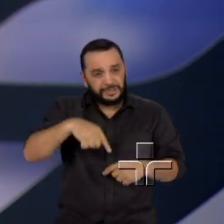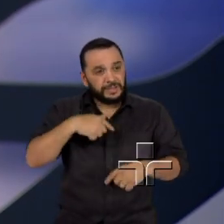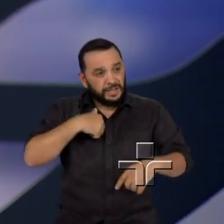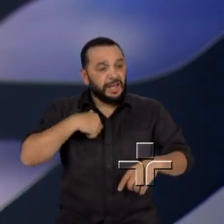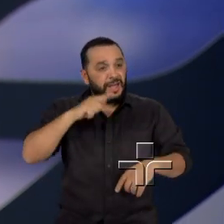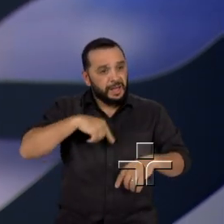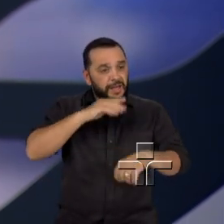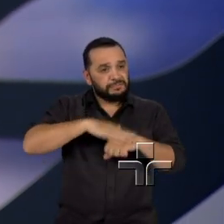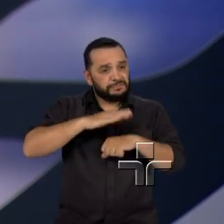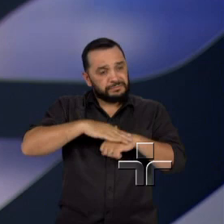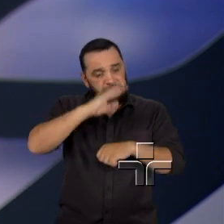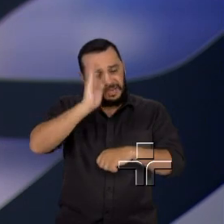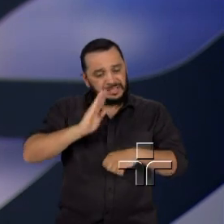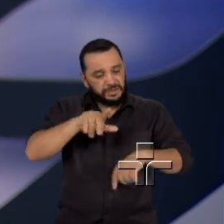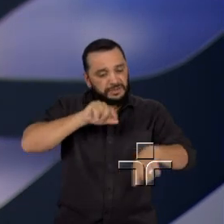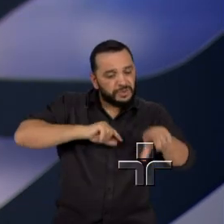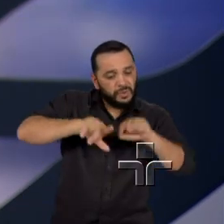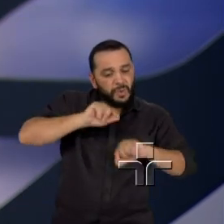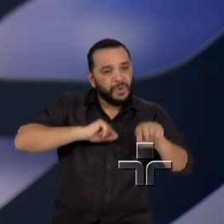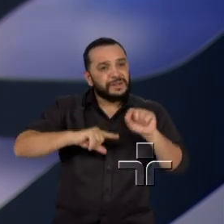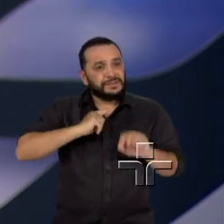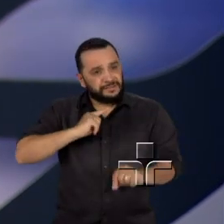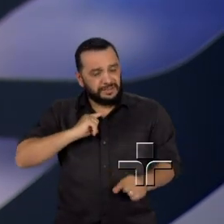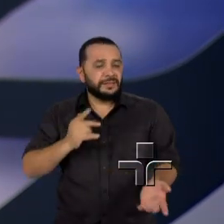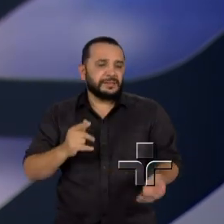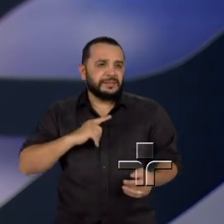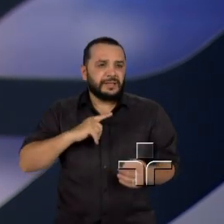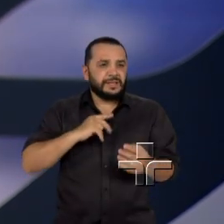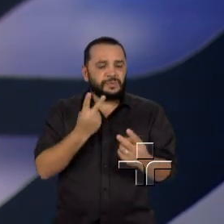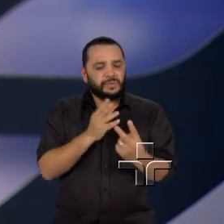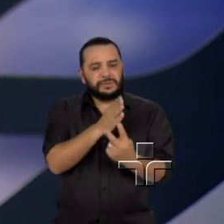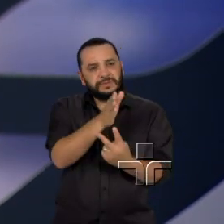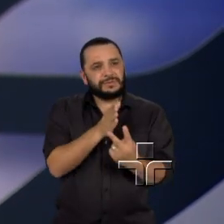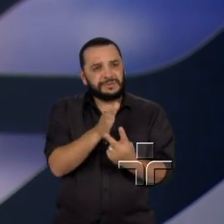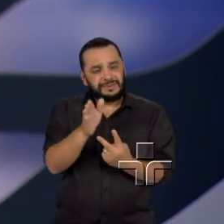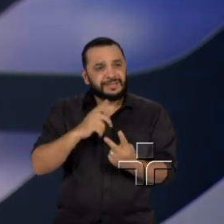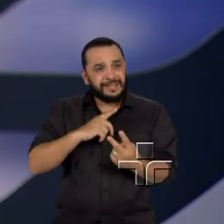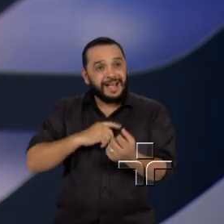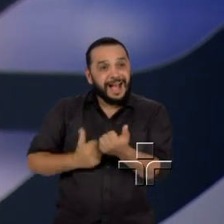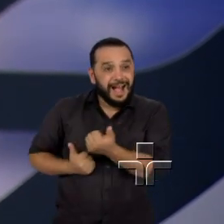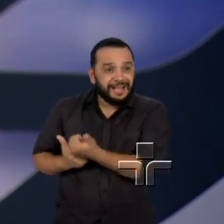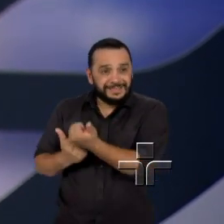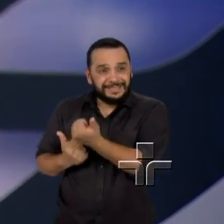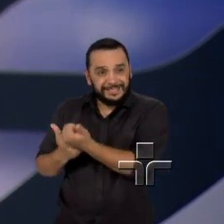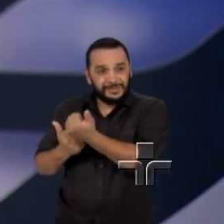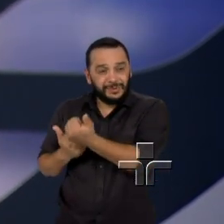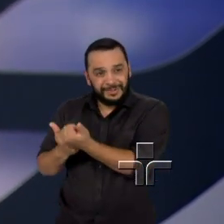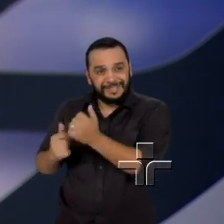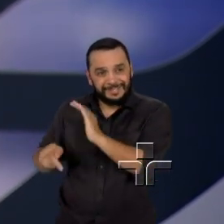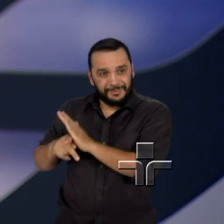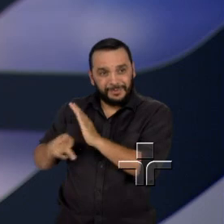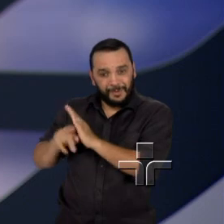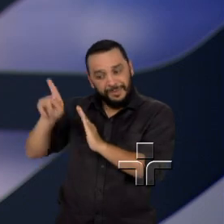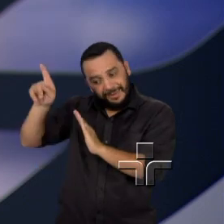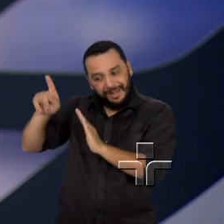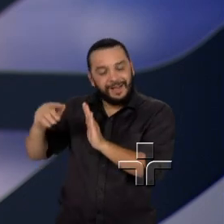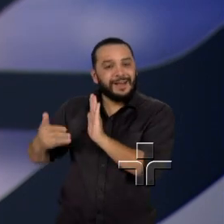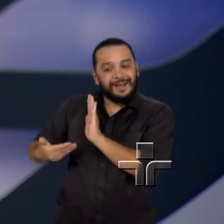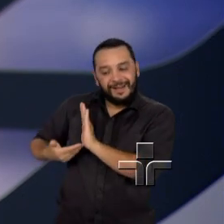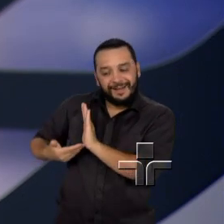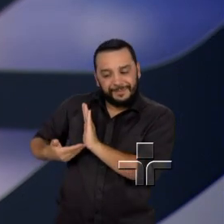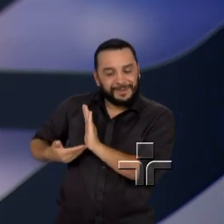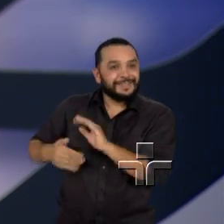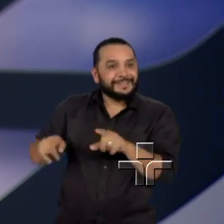do país, né? Um país que, veja, eles levantam 2 questões, uma do ascensorista, a outra do fundo partidário. Isso são escolhas do Brasil. O